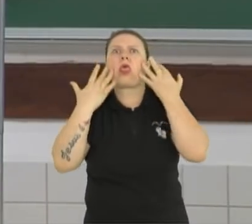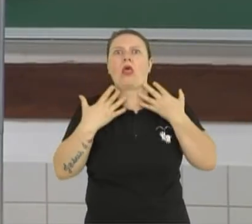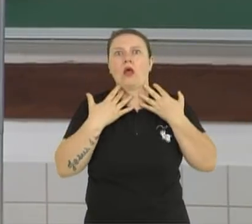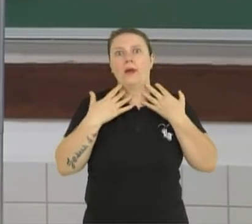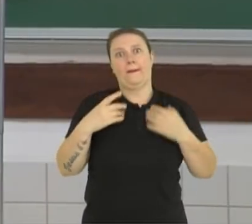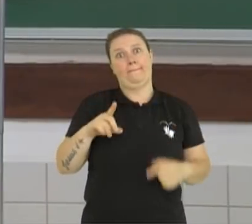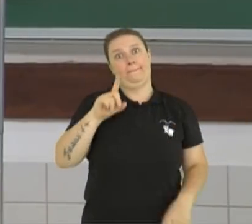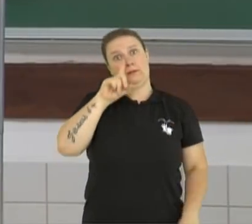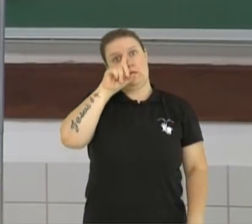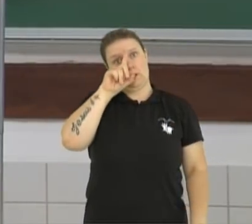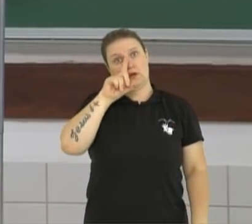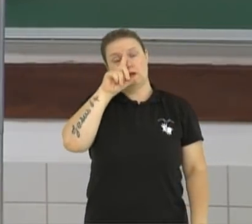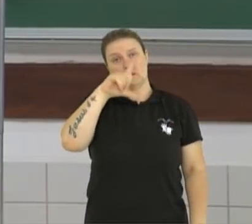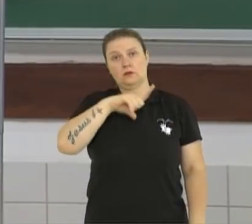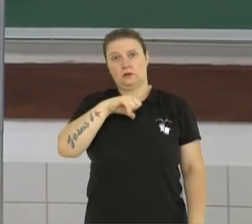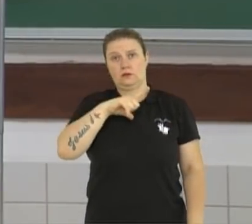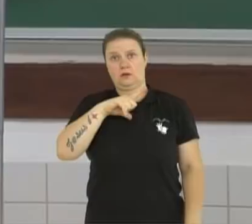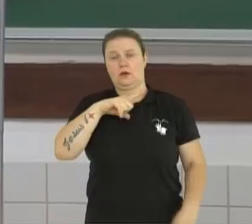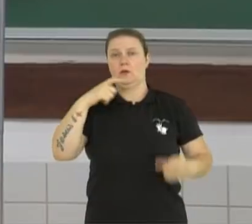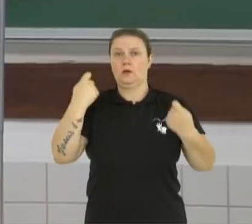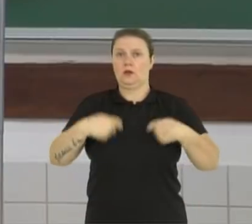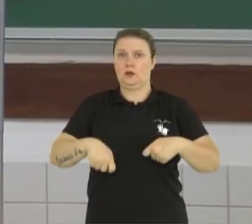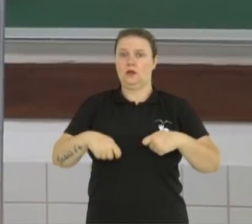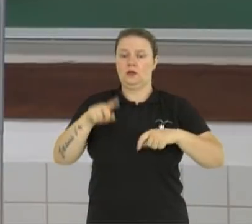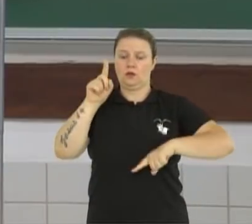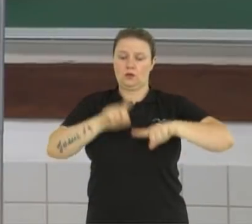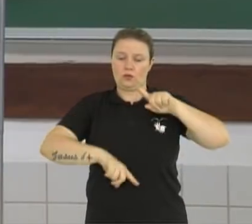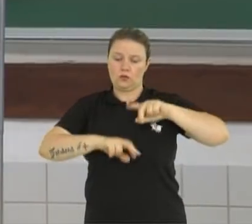hipotermia. Os equipamentos de segurança são